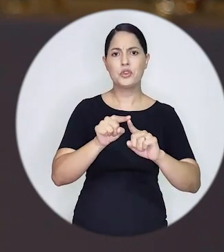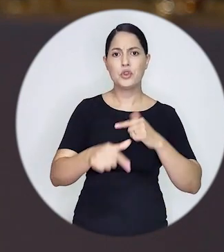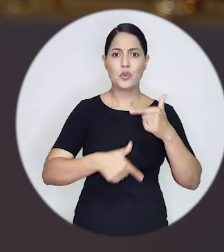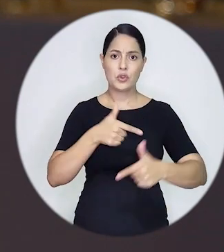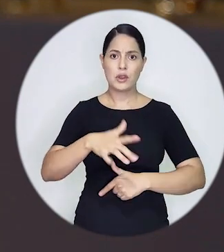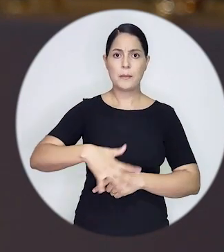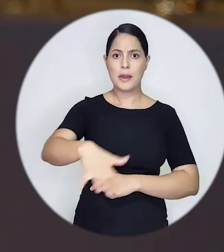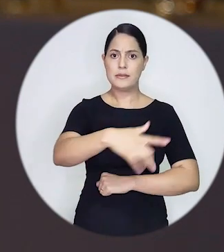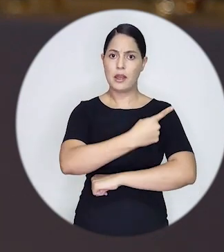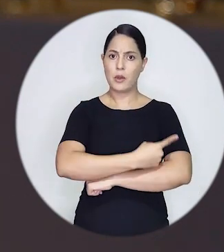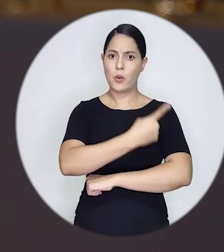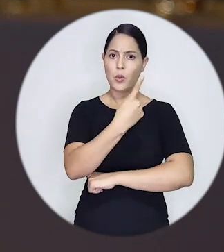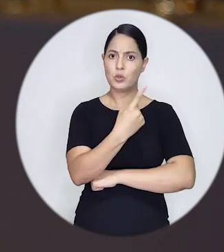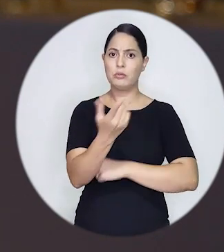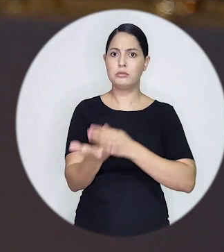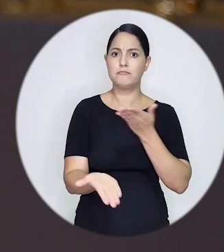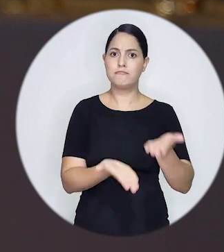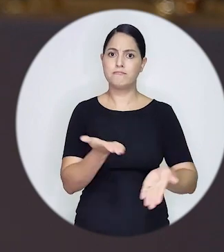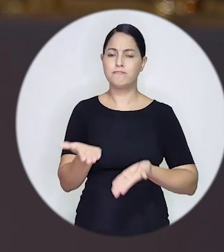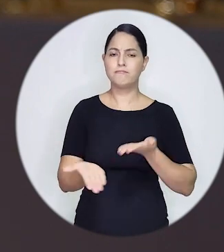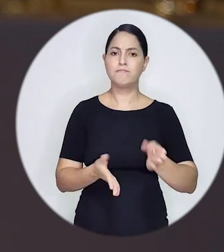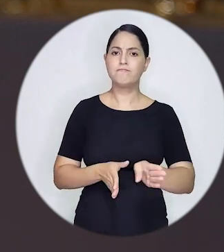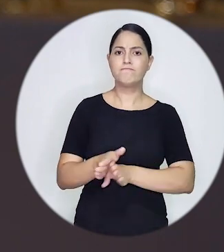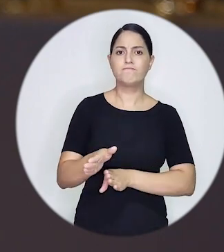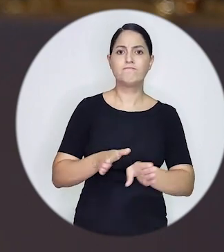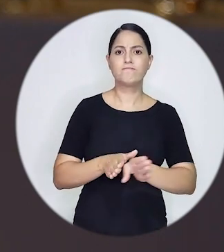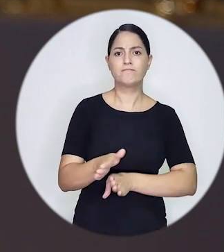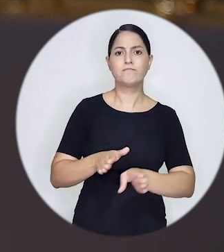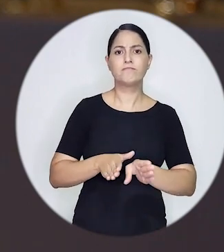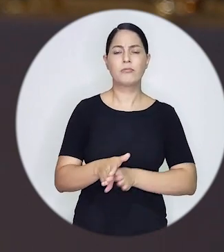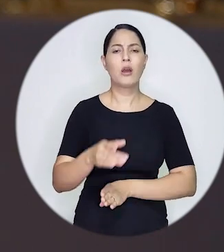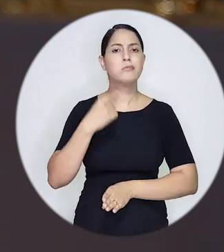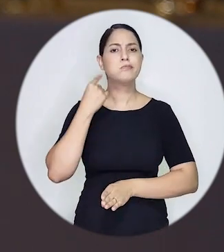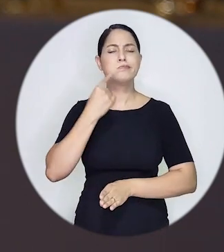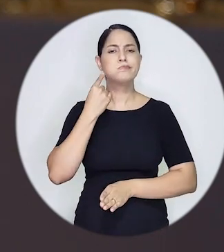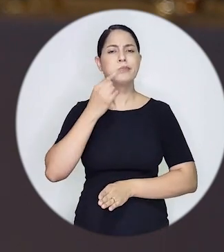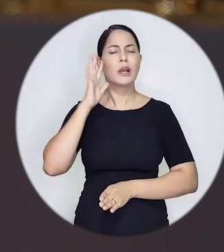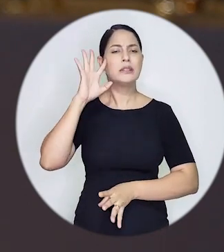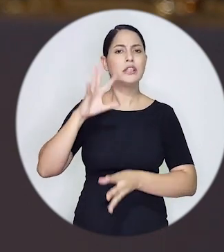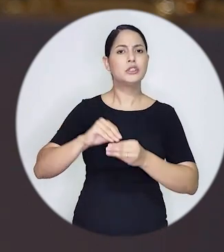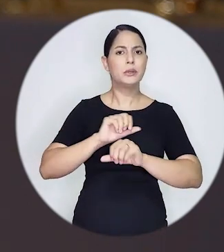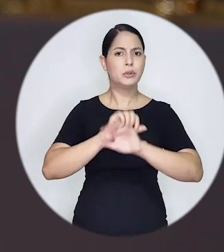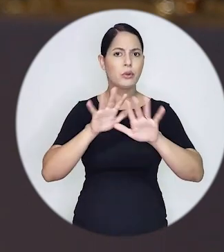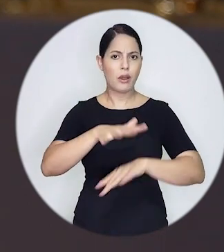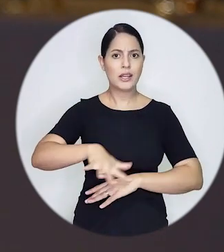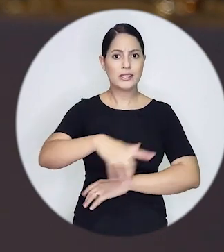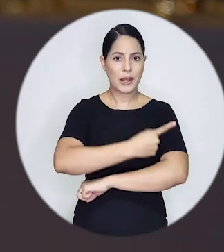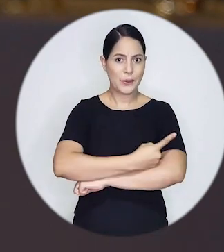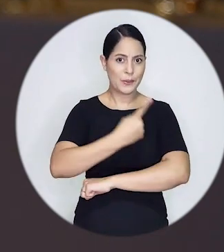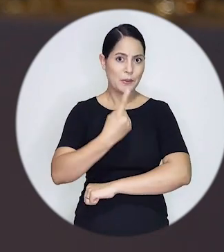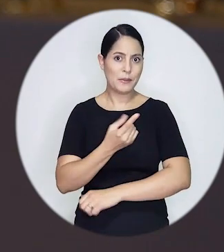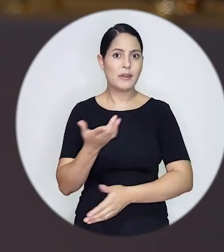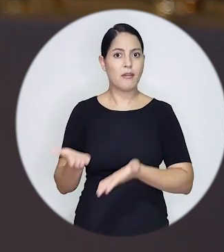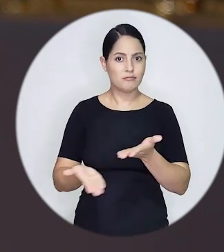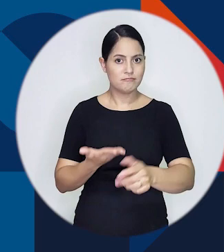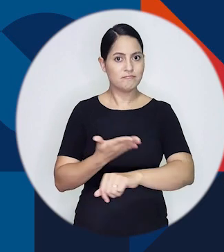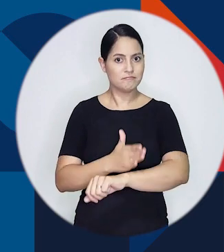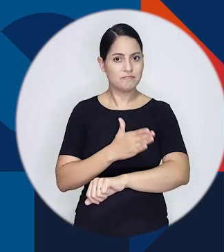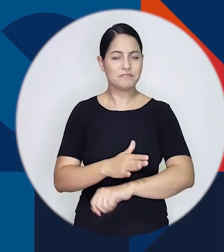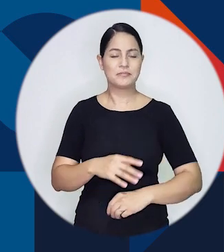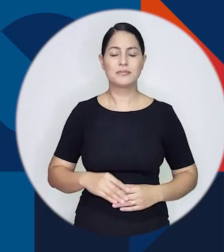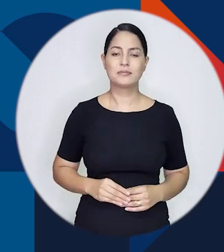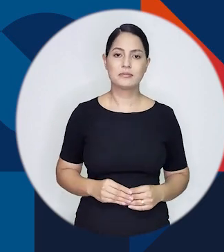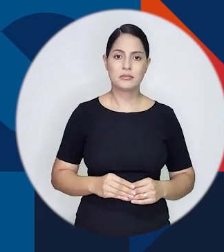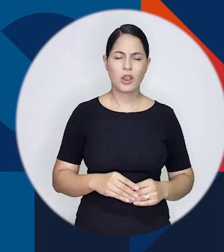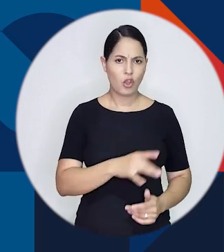A intenção é nortear os trabalhos e oferecer ainda mais orientação aos advogados que militam nesse setor. Para quem